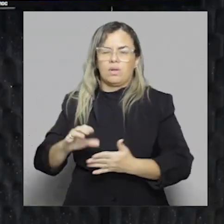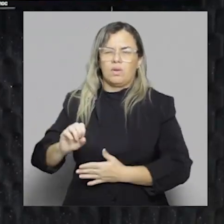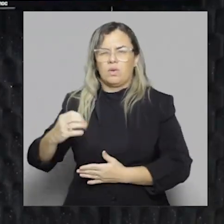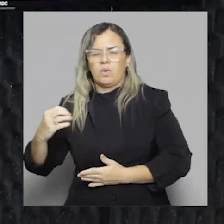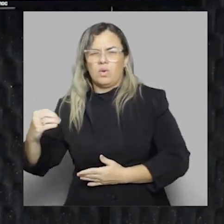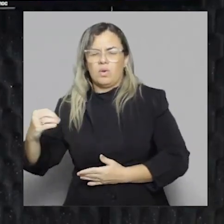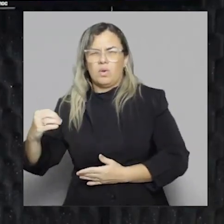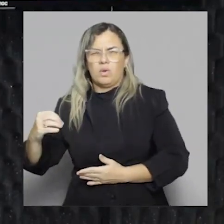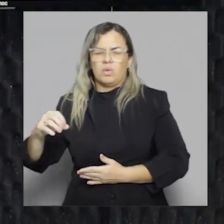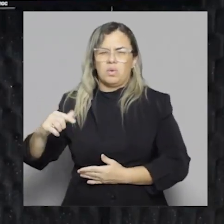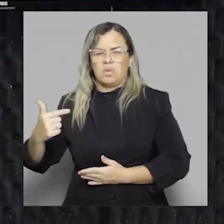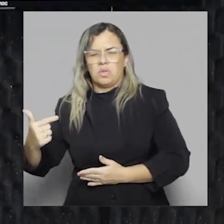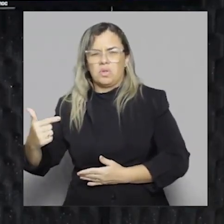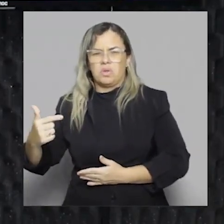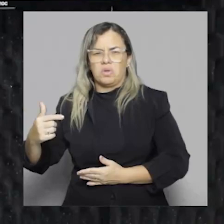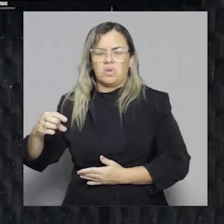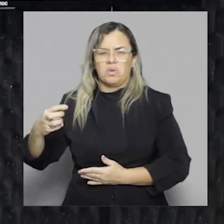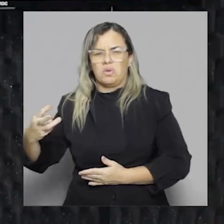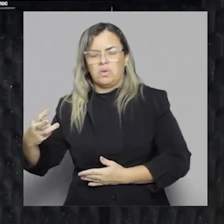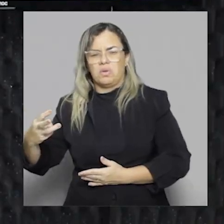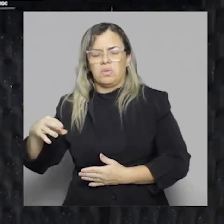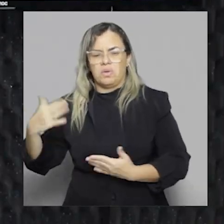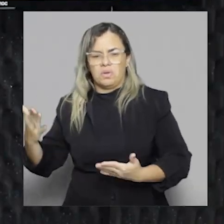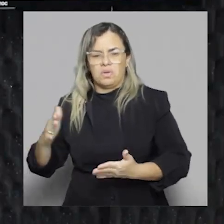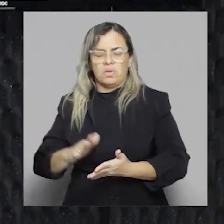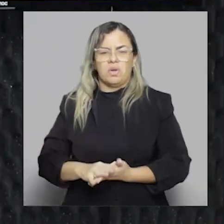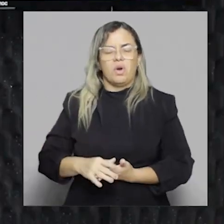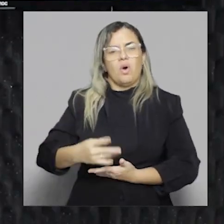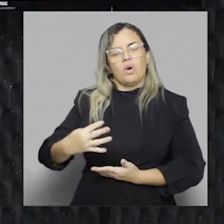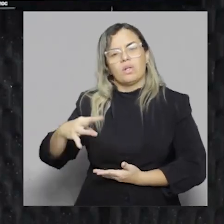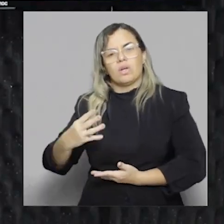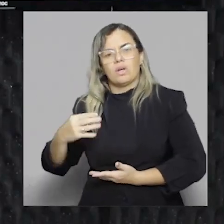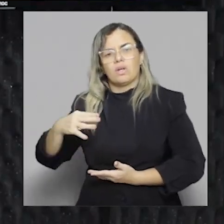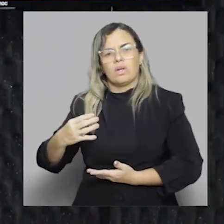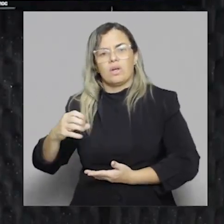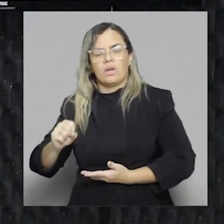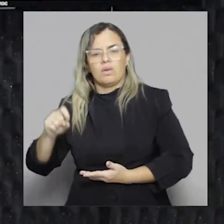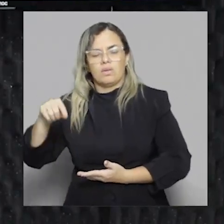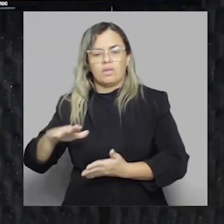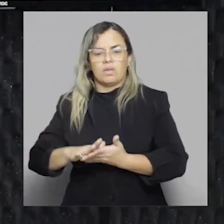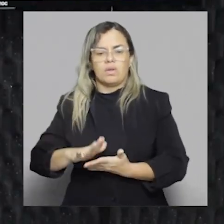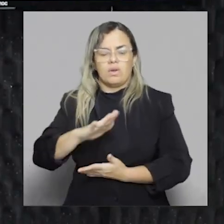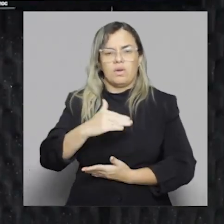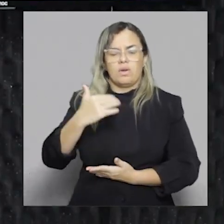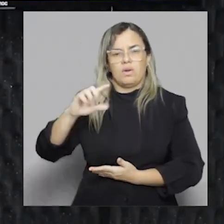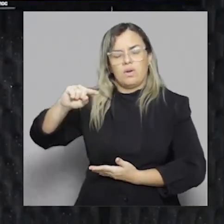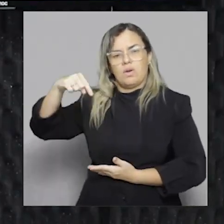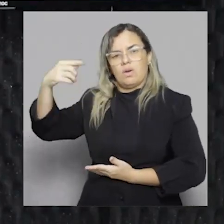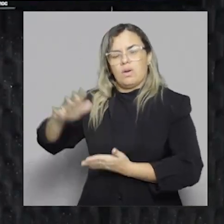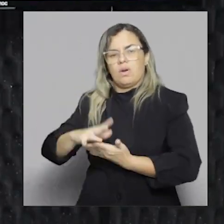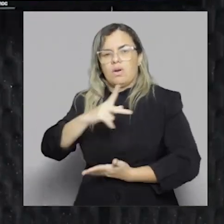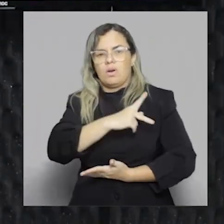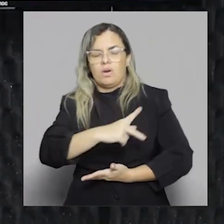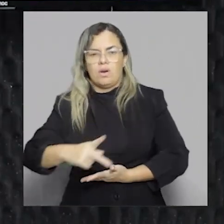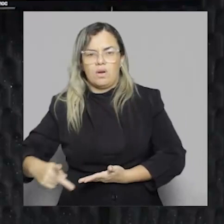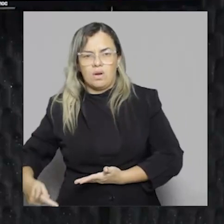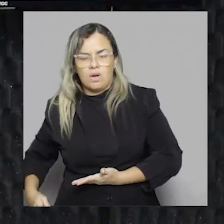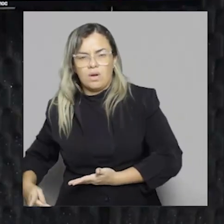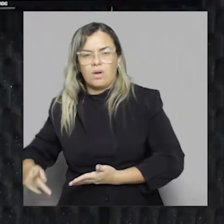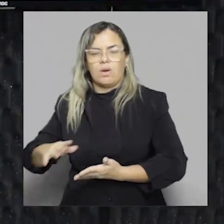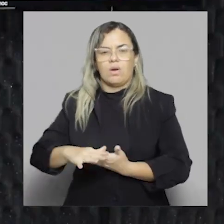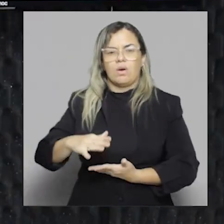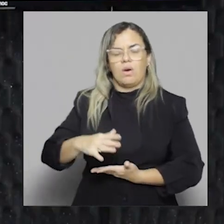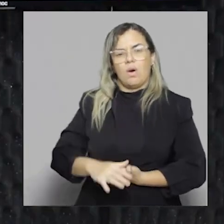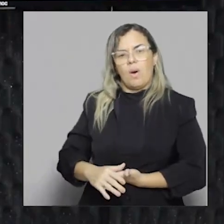até 82, 83, quando o Tancredo Neves, e depois que ele falece, o presidente José Sarney assume, né,